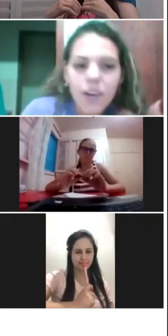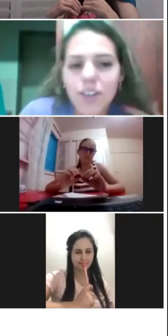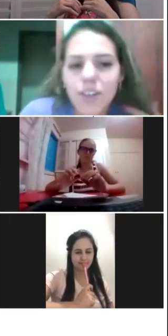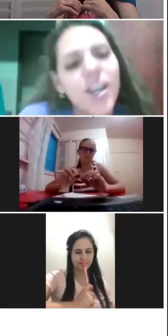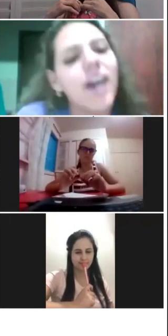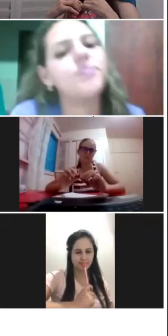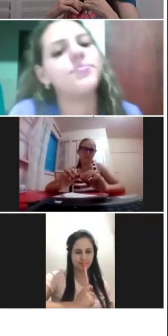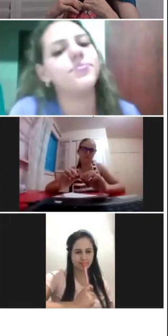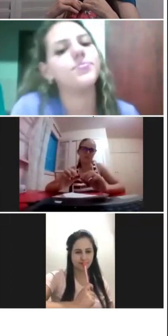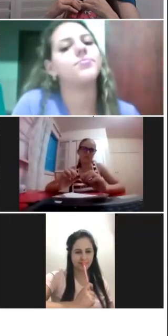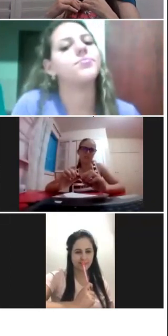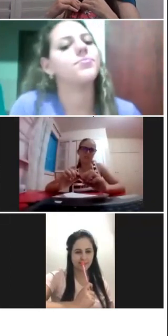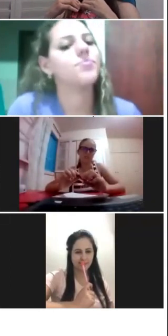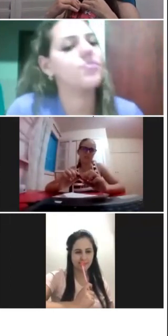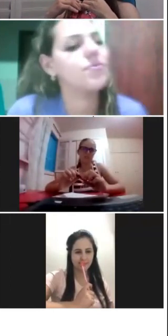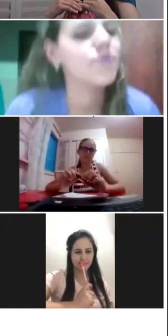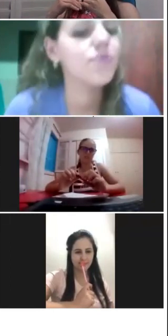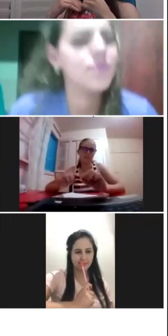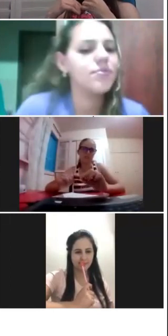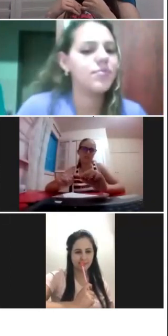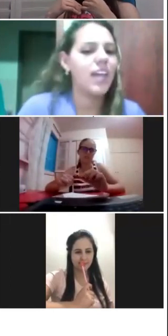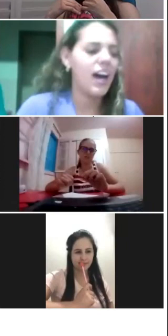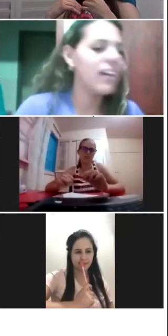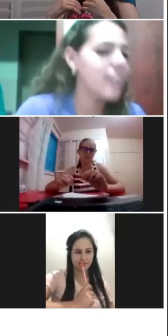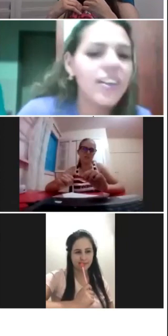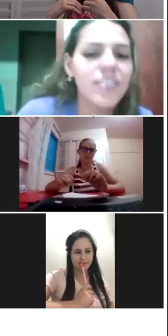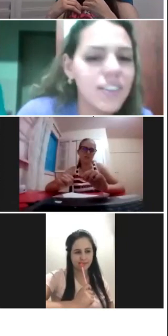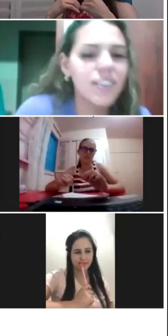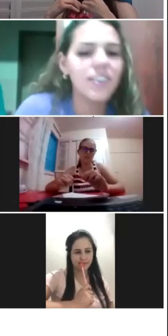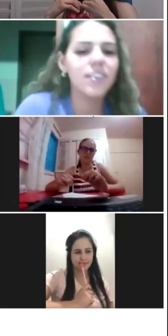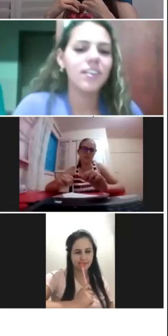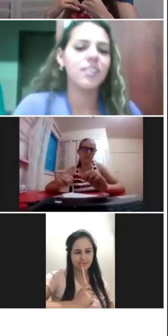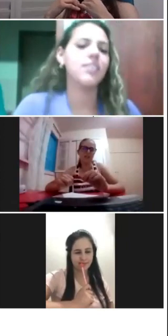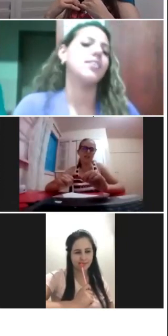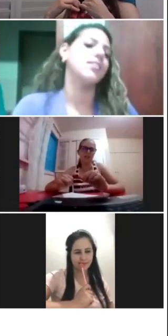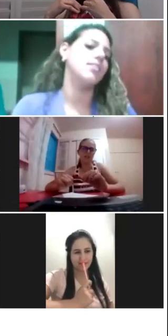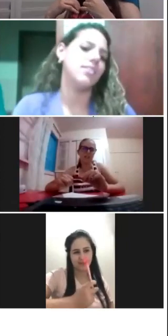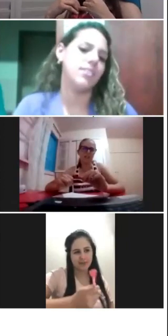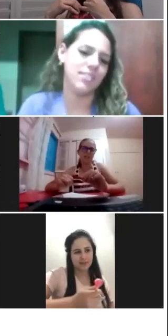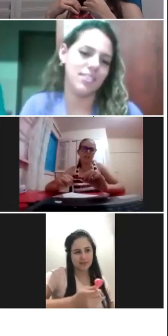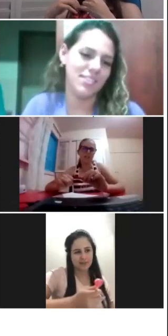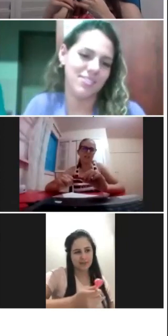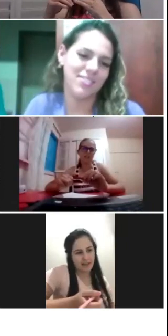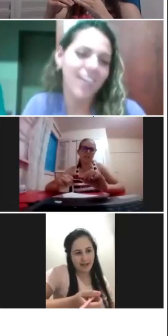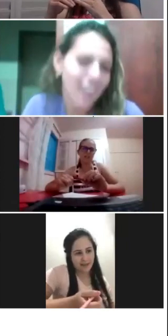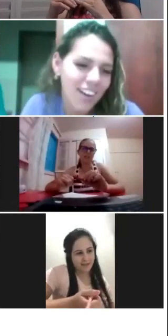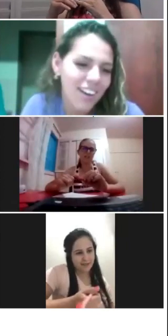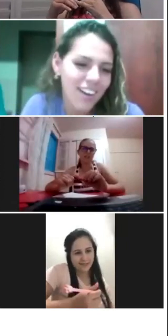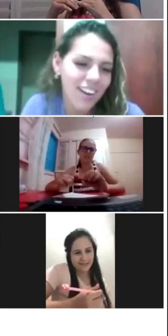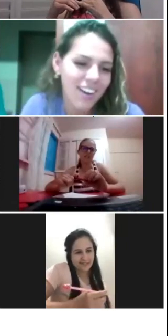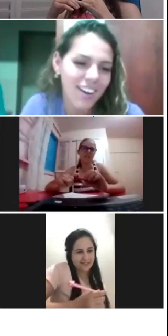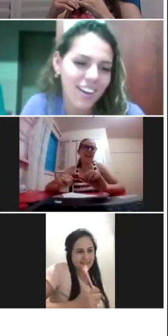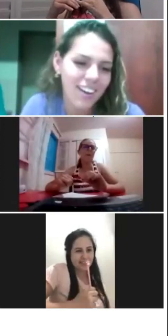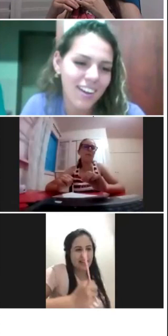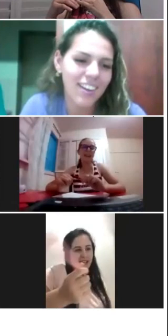é um fragmento. Essa tá muito fácil. É A, né? Não. Dá pra ver que não prestou atenção